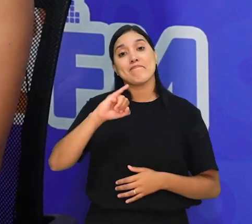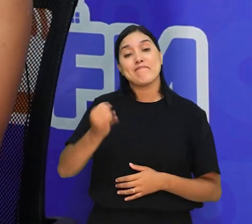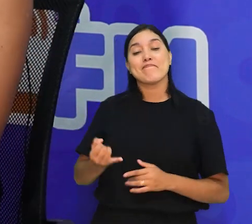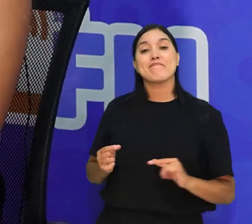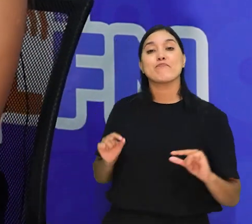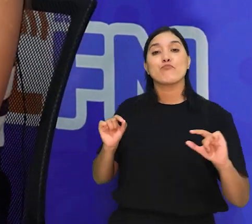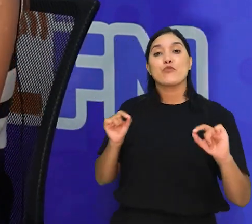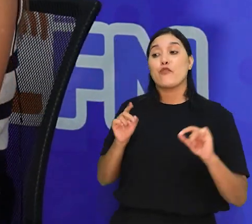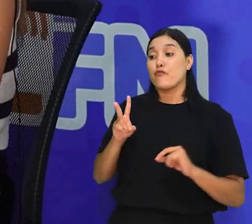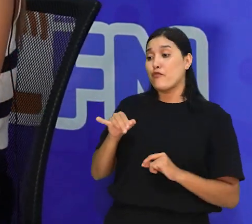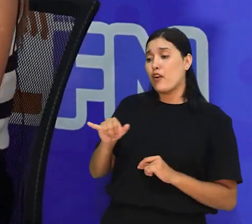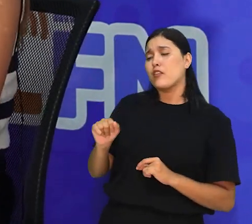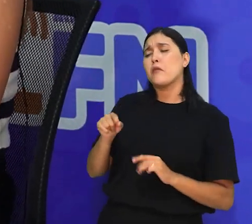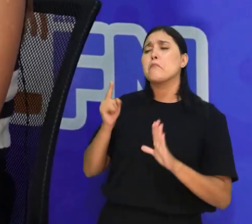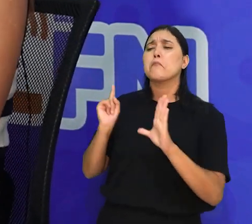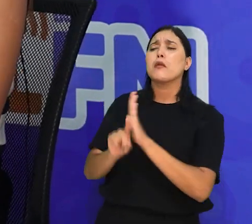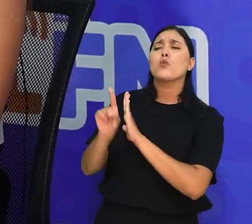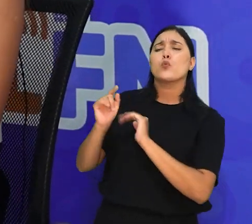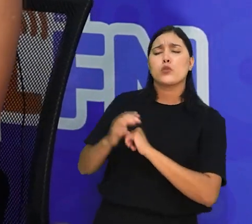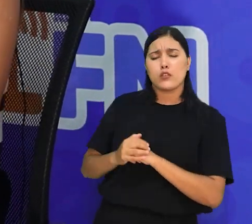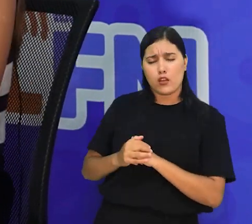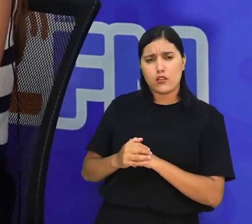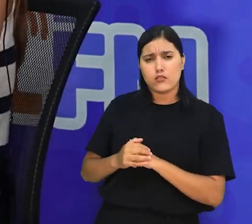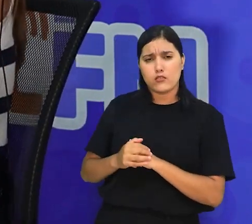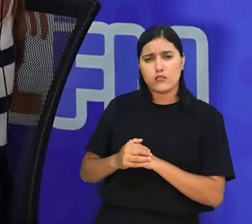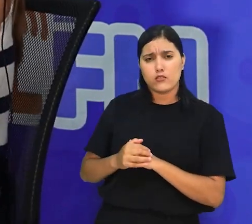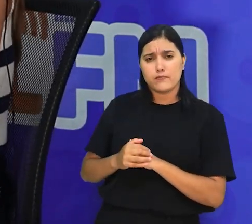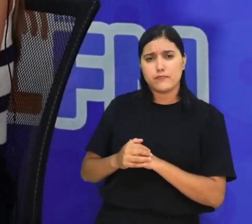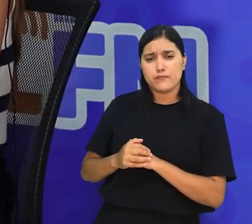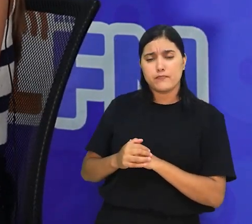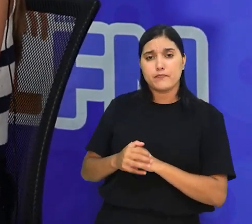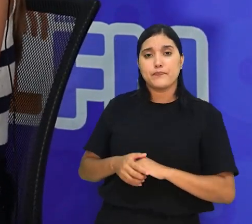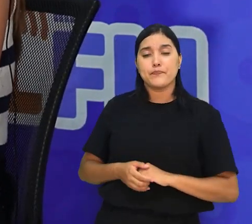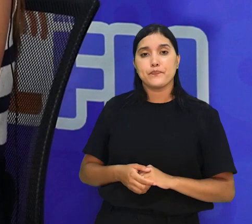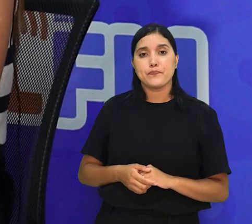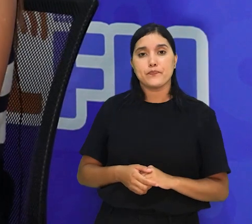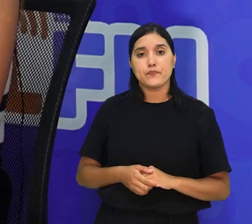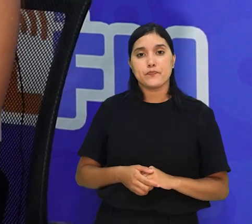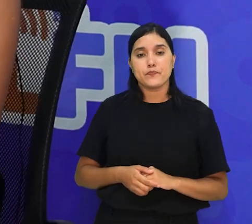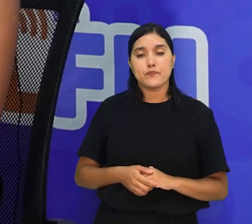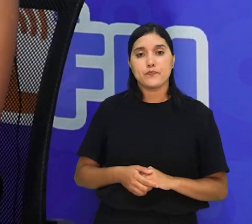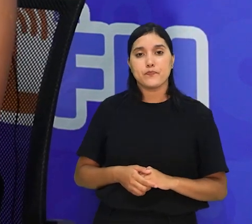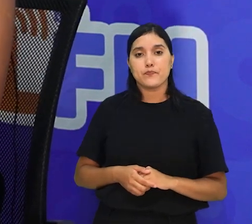aproveitar também, Vânia, e te perguntar quais são os